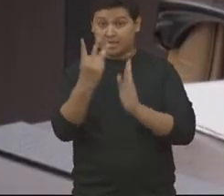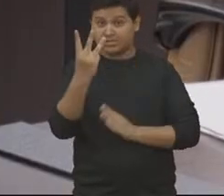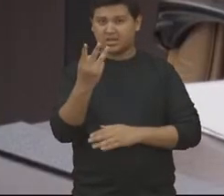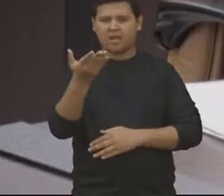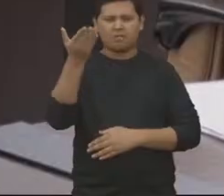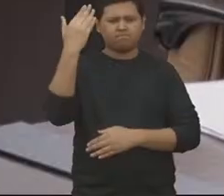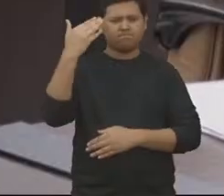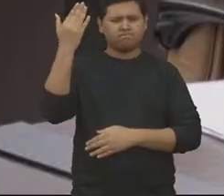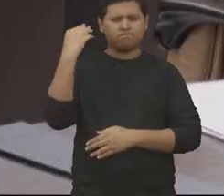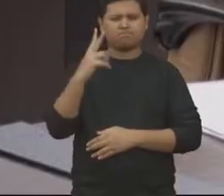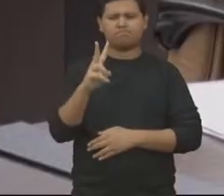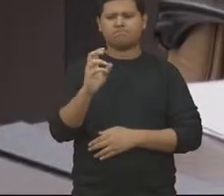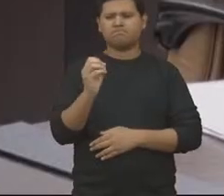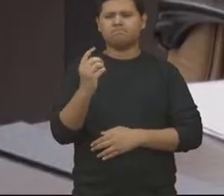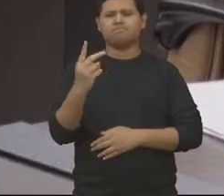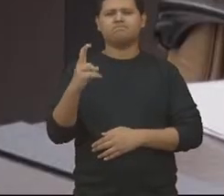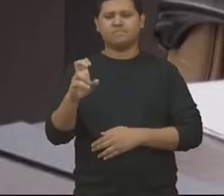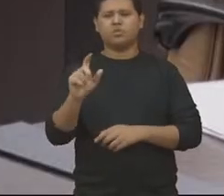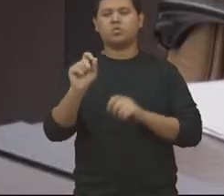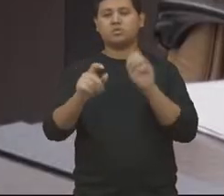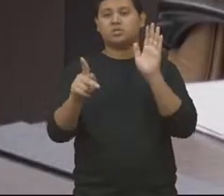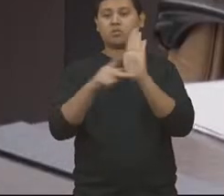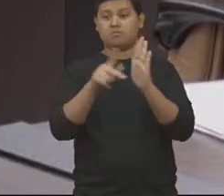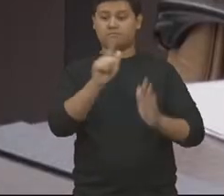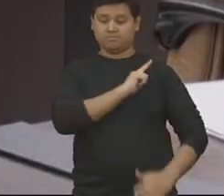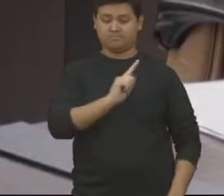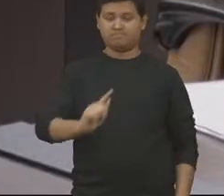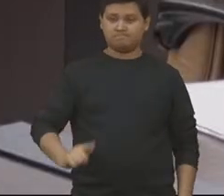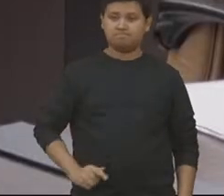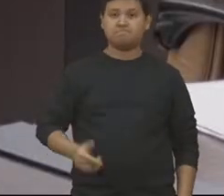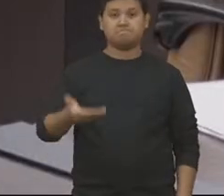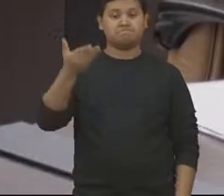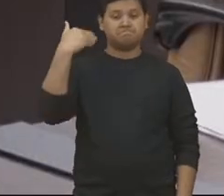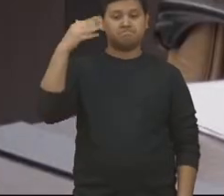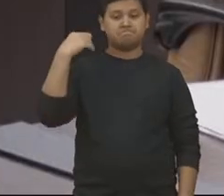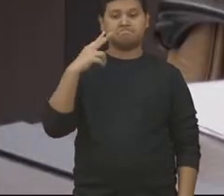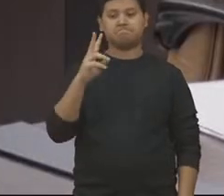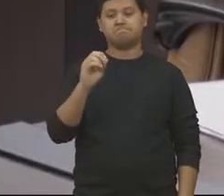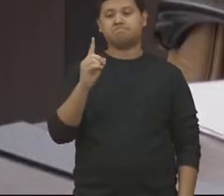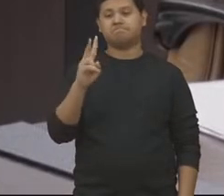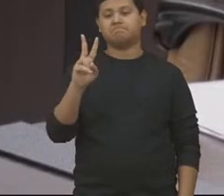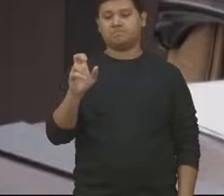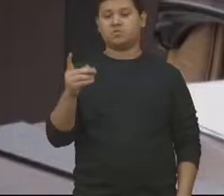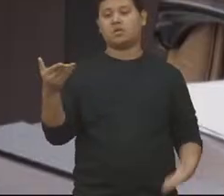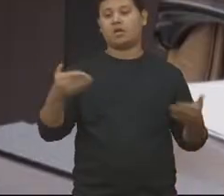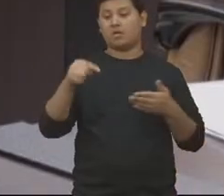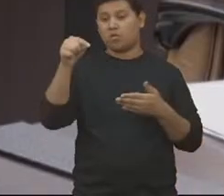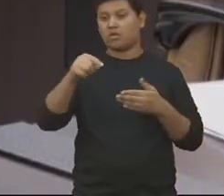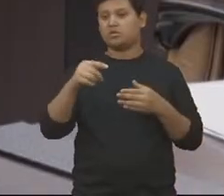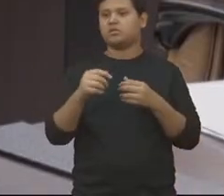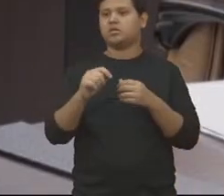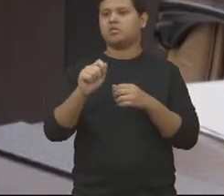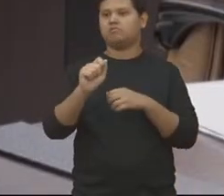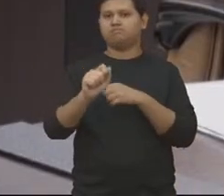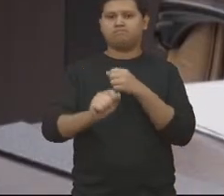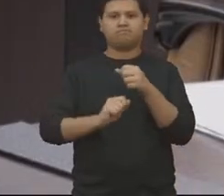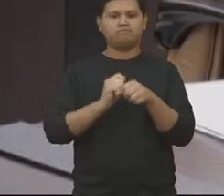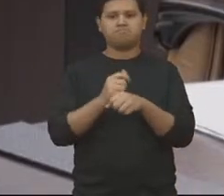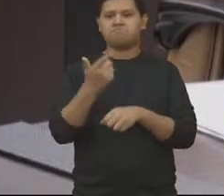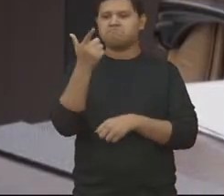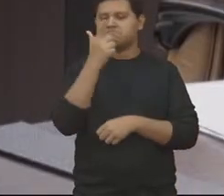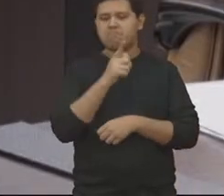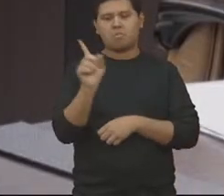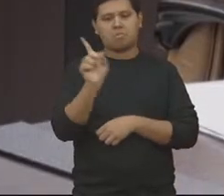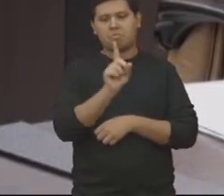previsto lá em 2012, no plano de governo, lá de 2012. E aí 2012, 13, 14, 15, 16 não foi